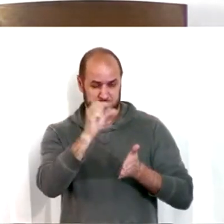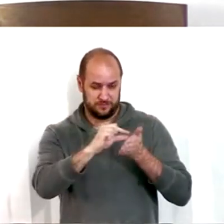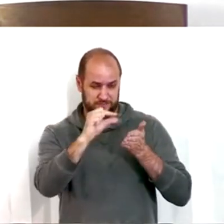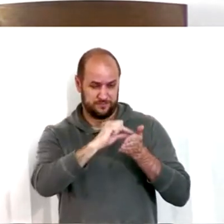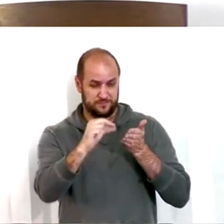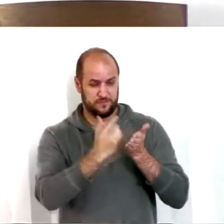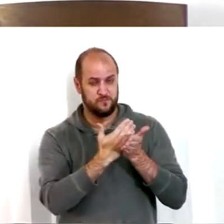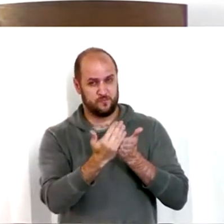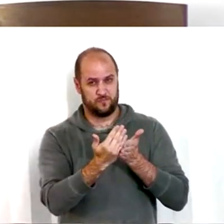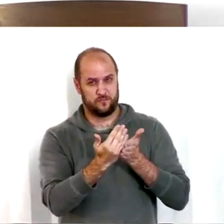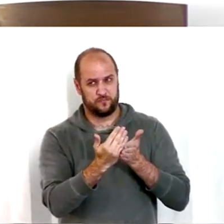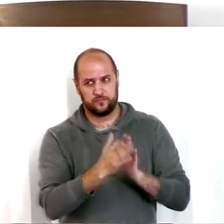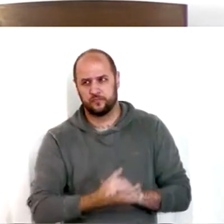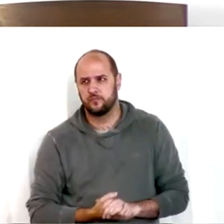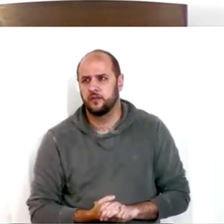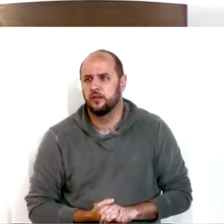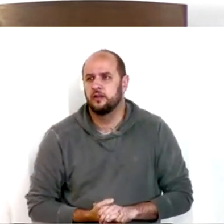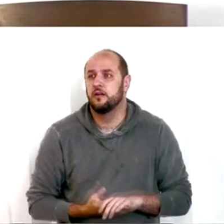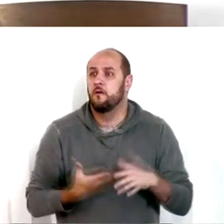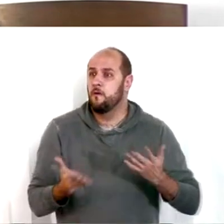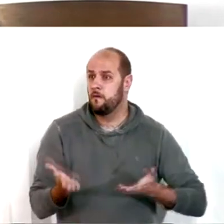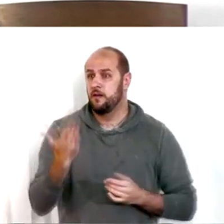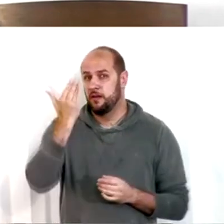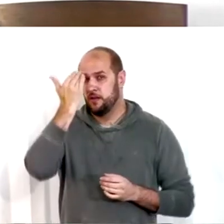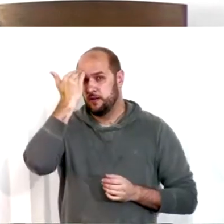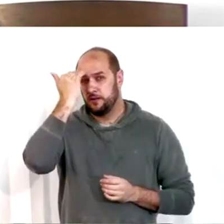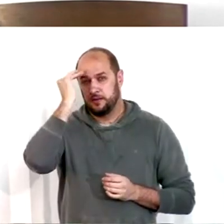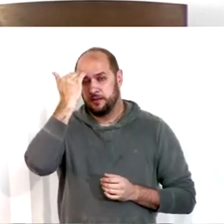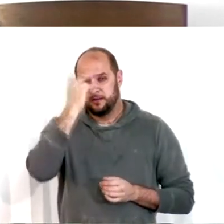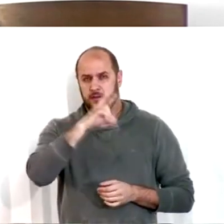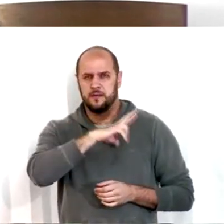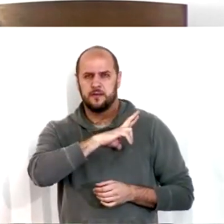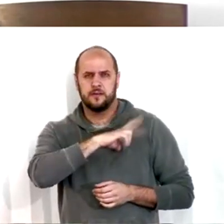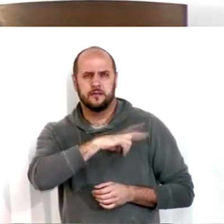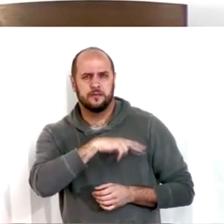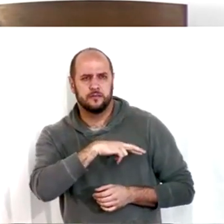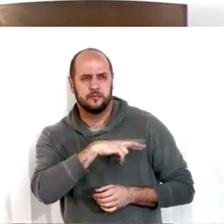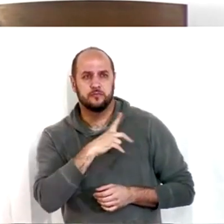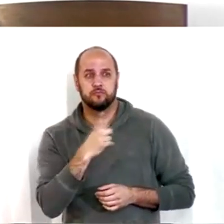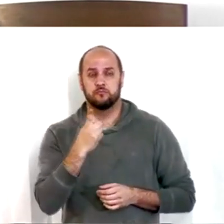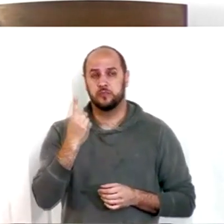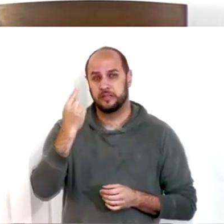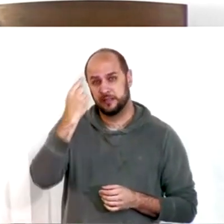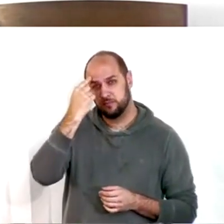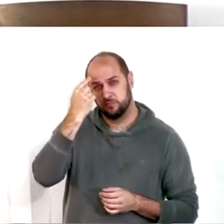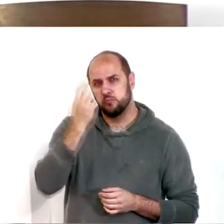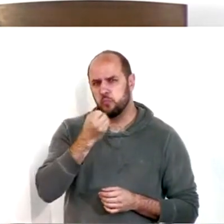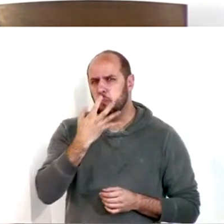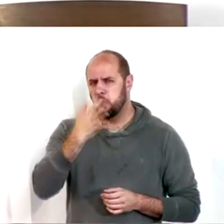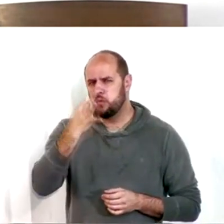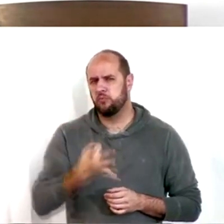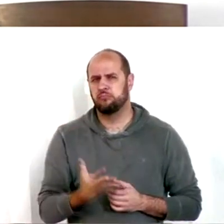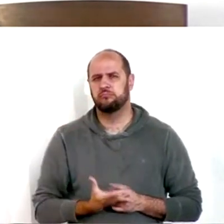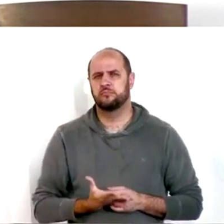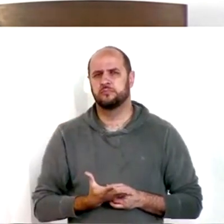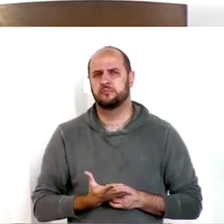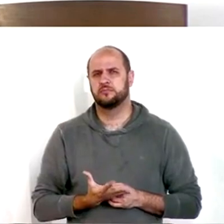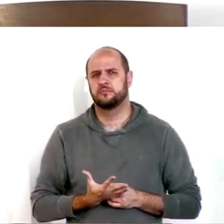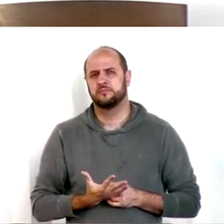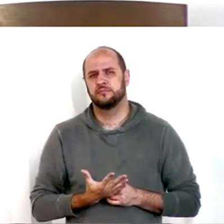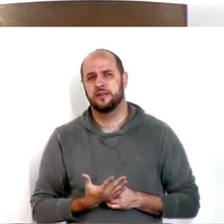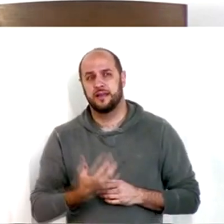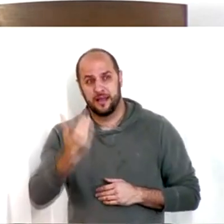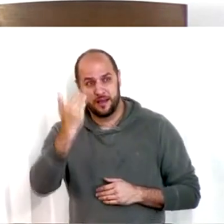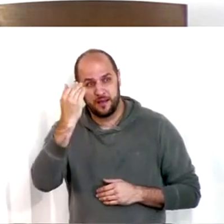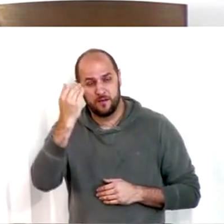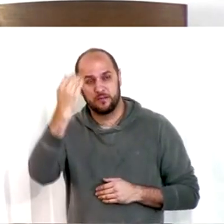3. Podemos então entender que Ruth tinha uma boa intenção. Ela tinha um senso